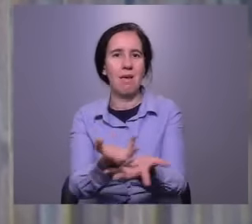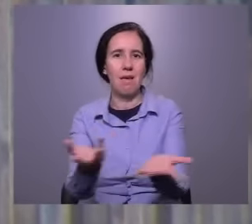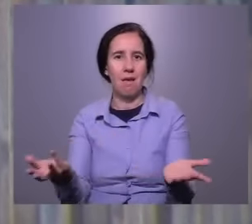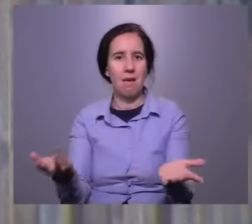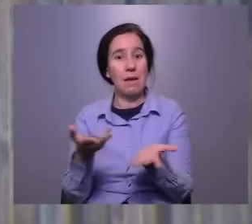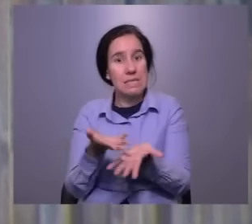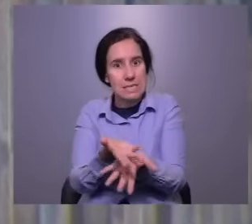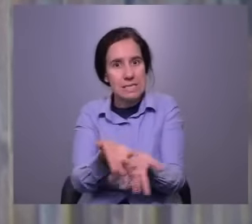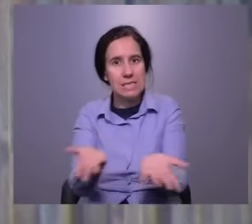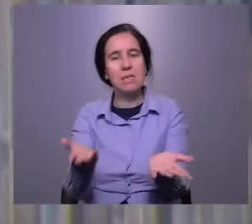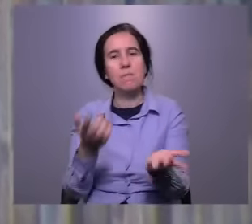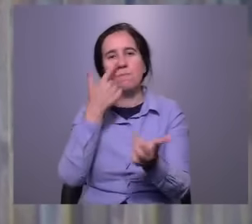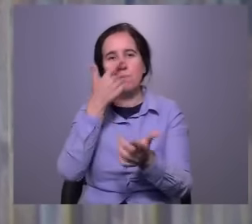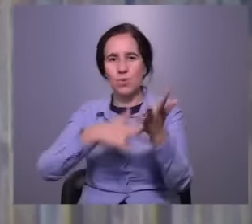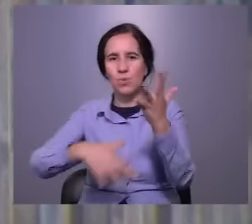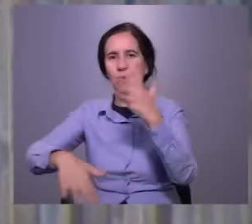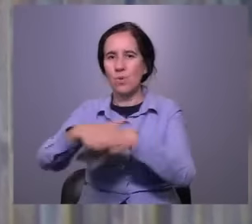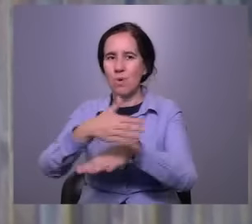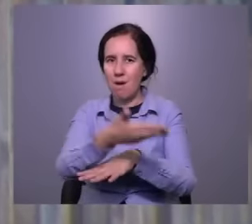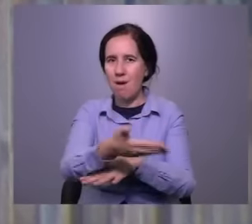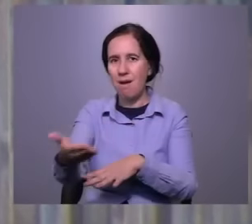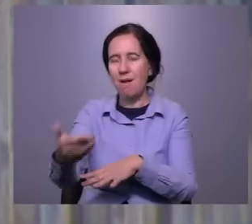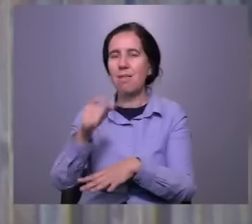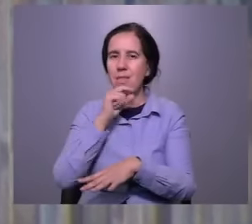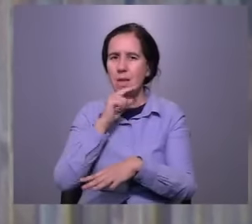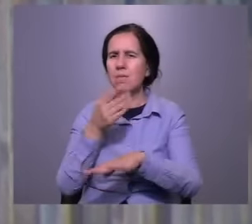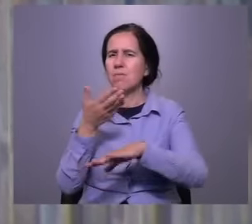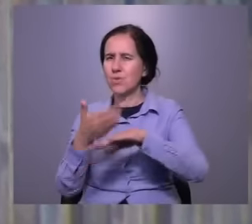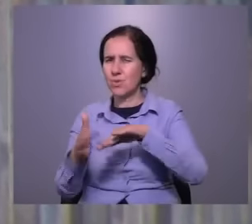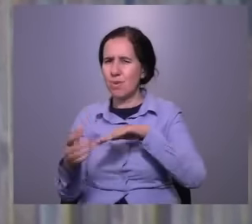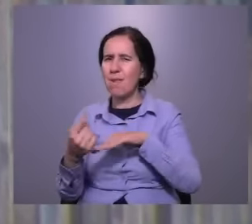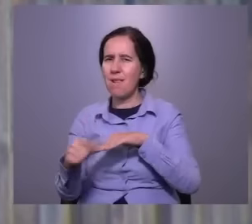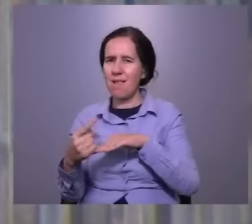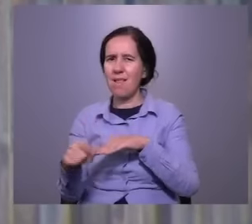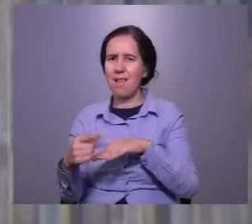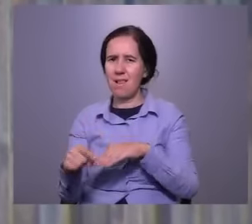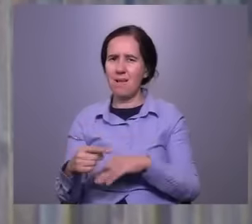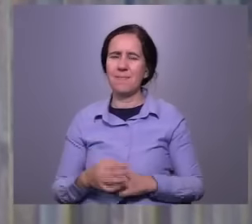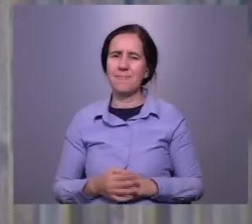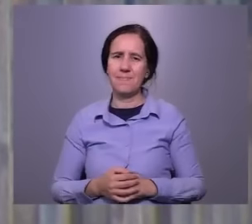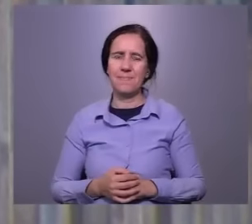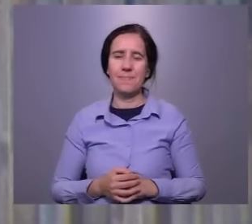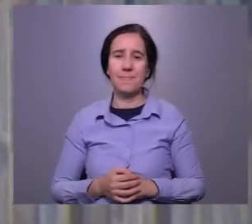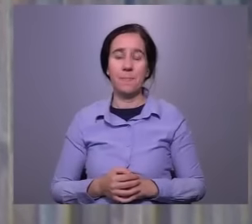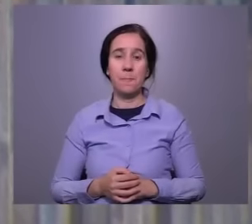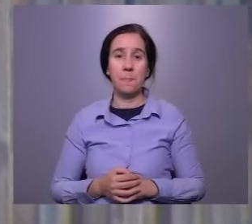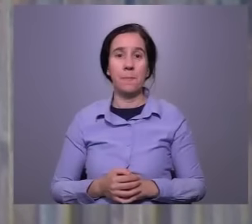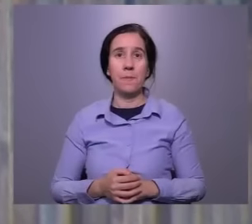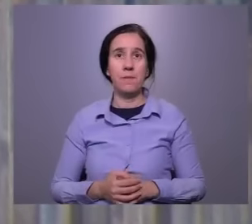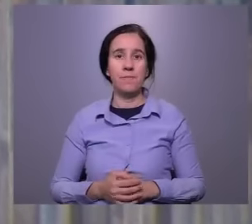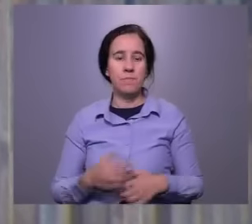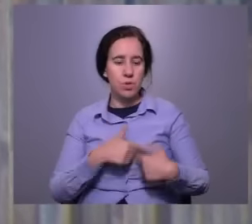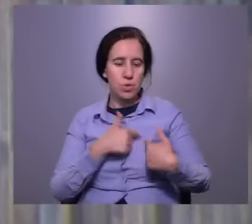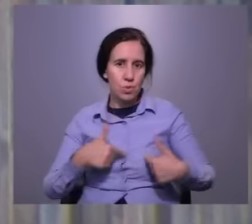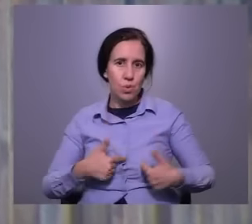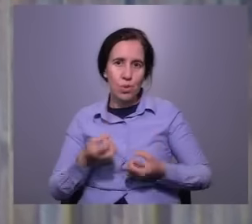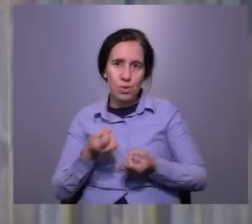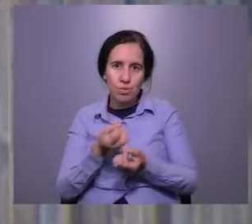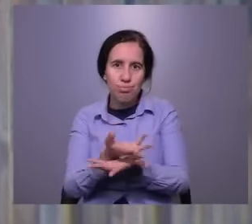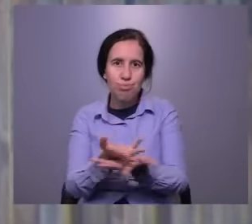de ultrapassar a indiferença diante das necessidades dos outros e nos dispomos a partilhar os dons recebidos de